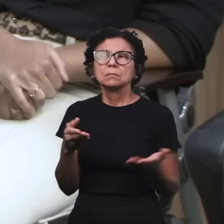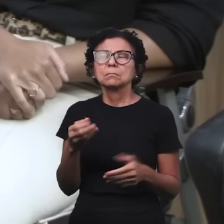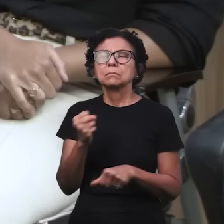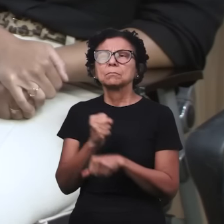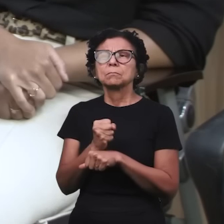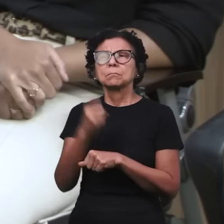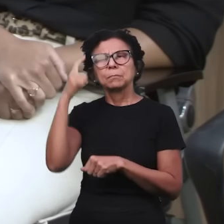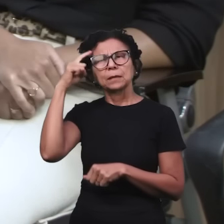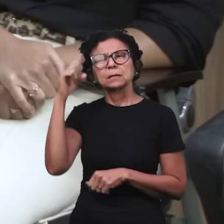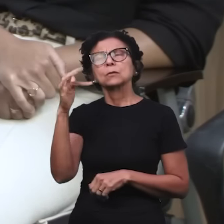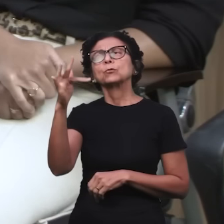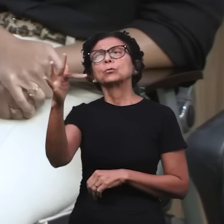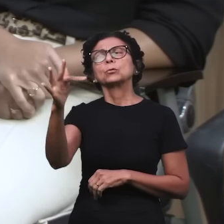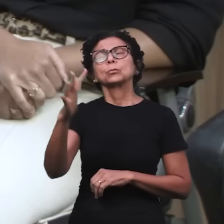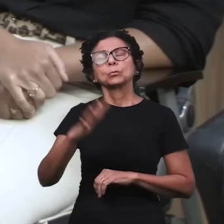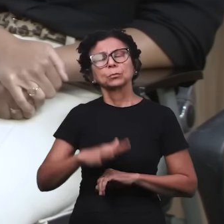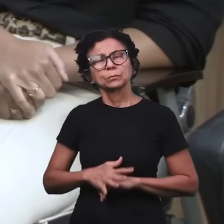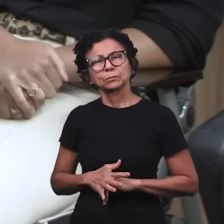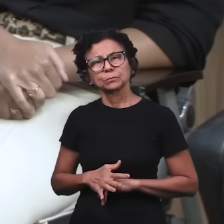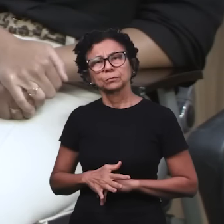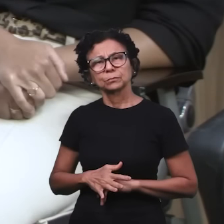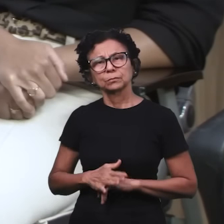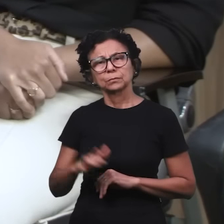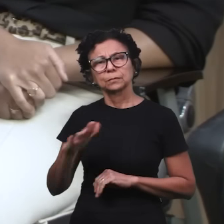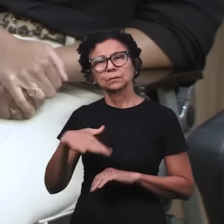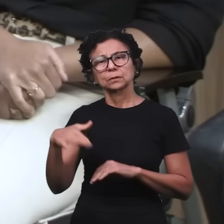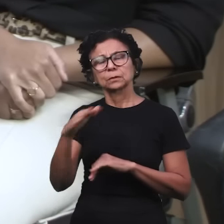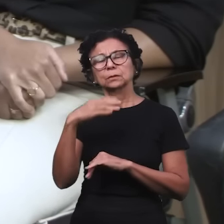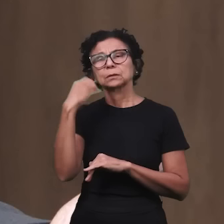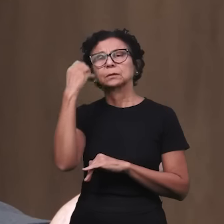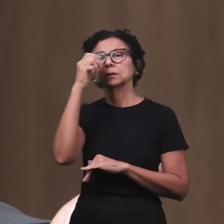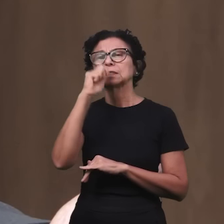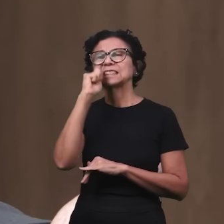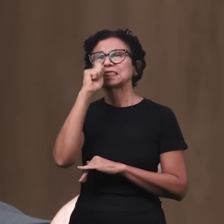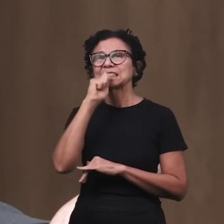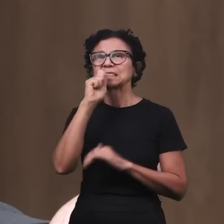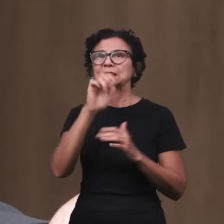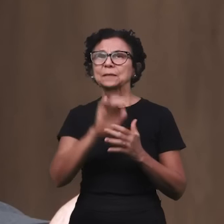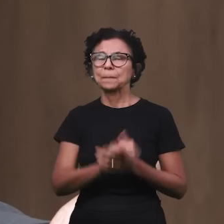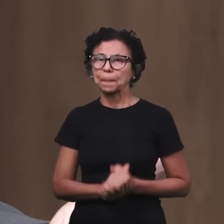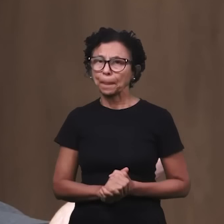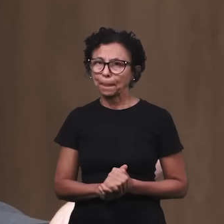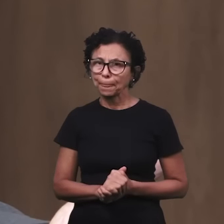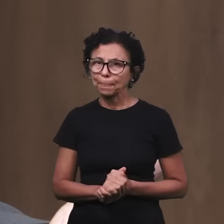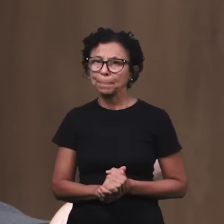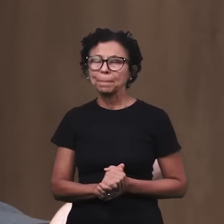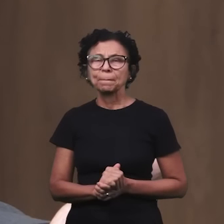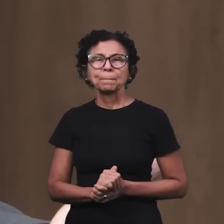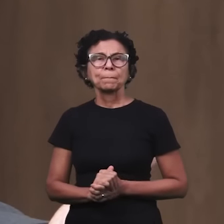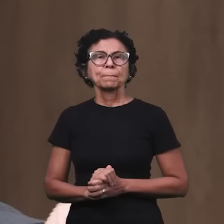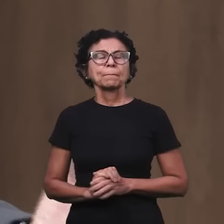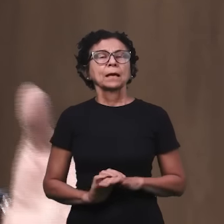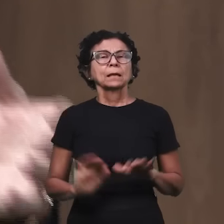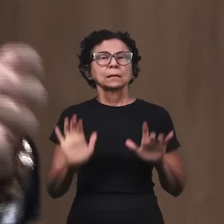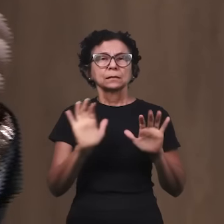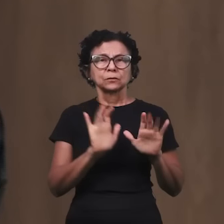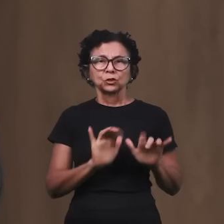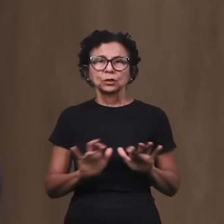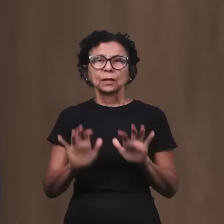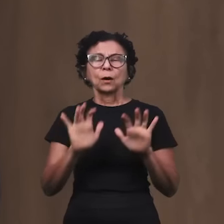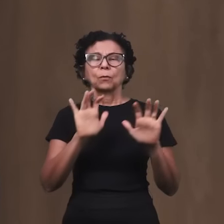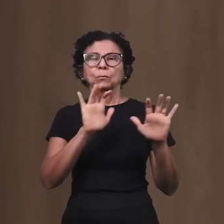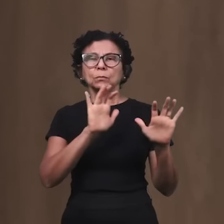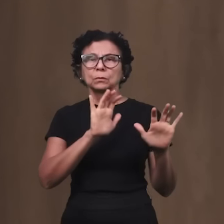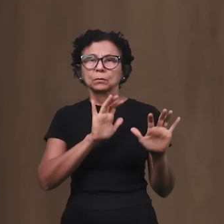futura? A gente espera uma odontologia mais digitalizada, mais tecnológica e